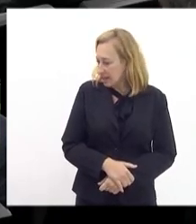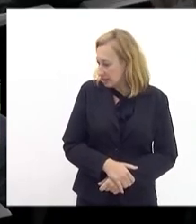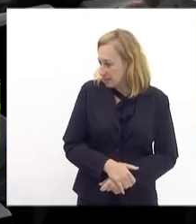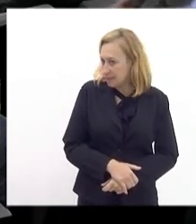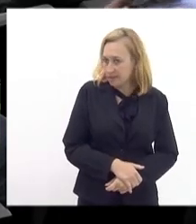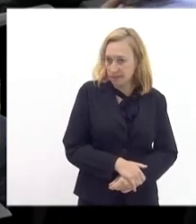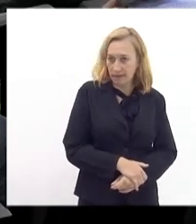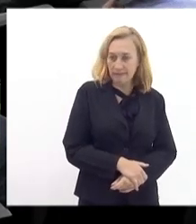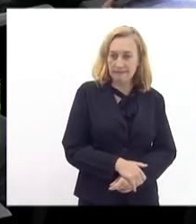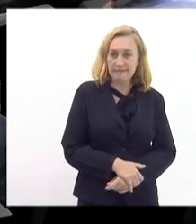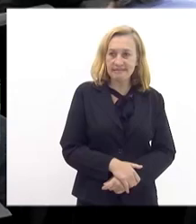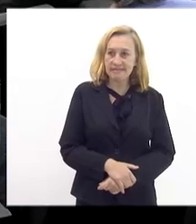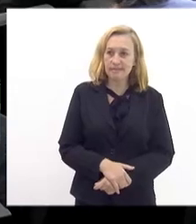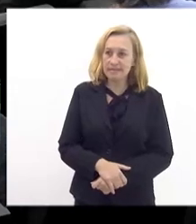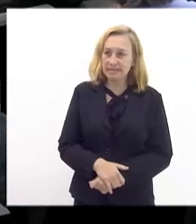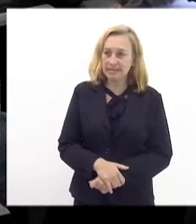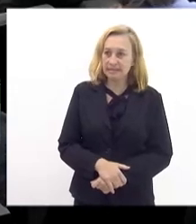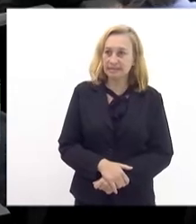G1